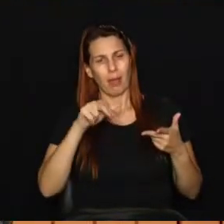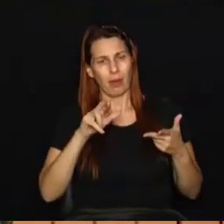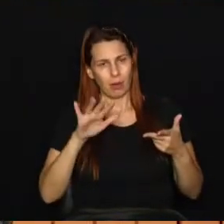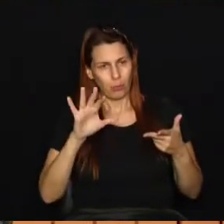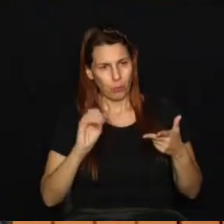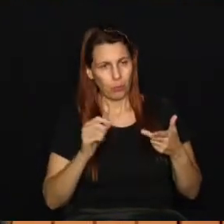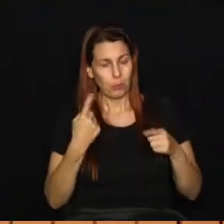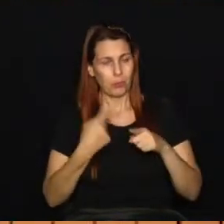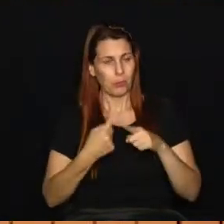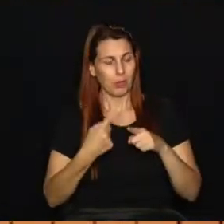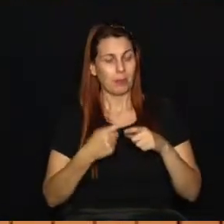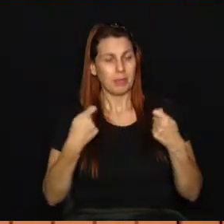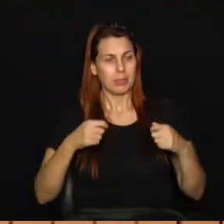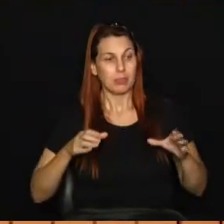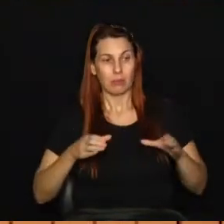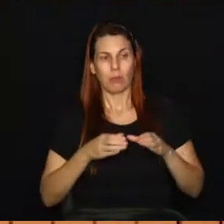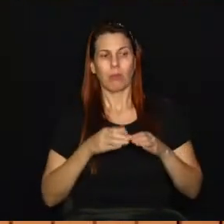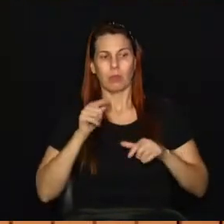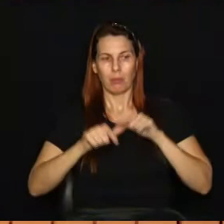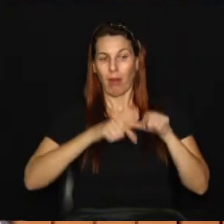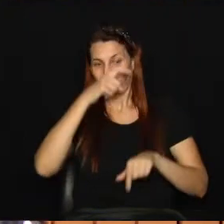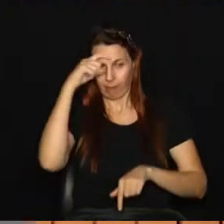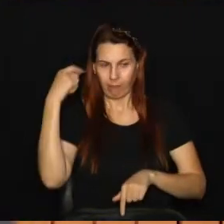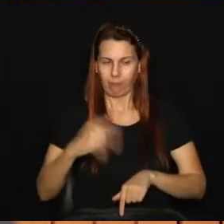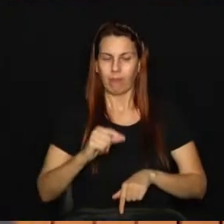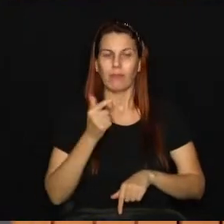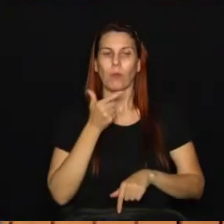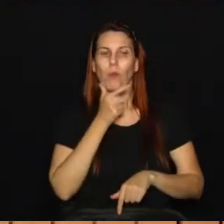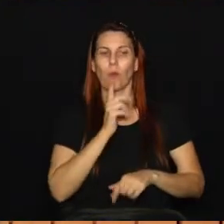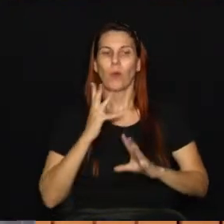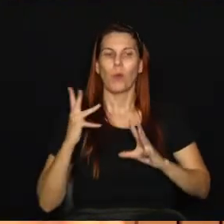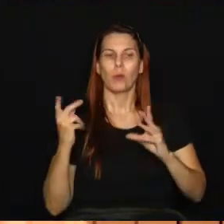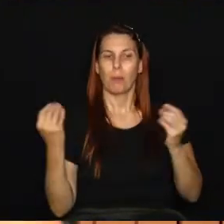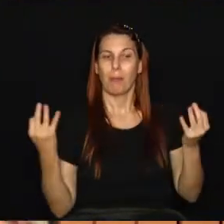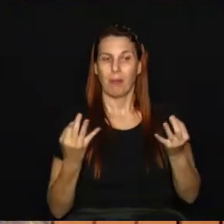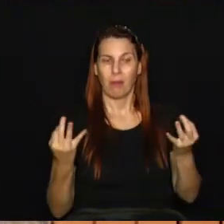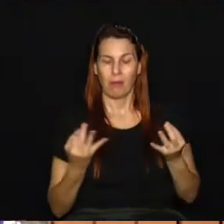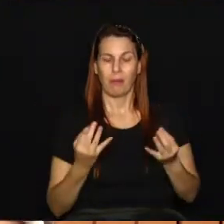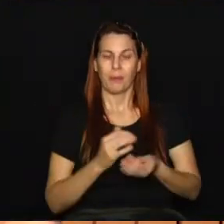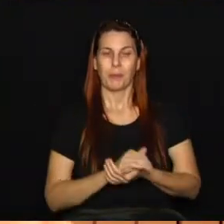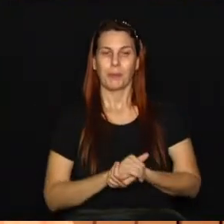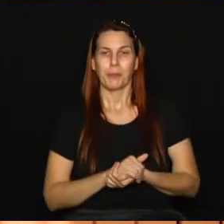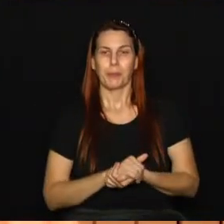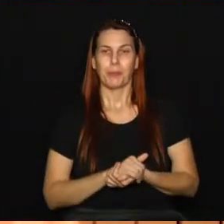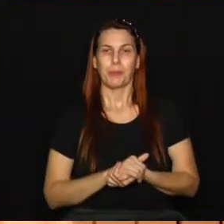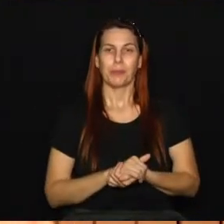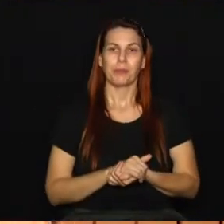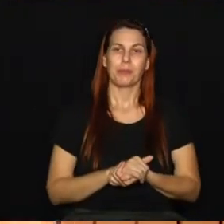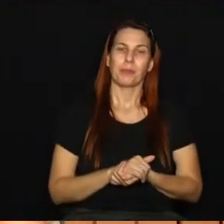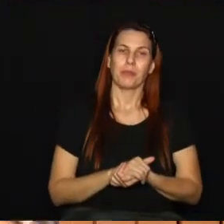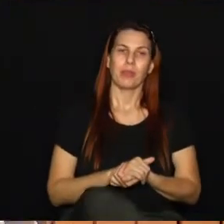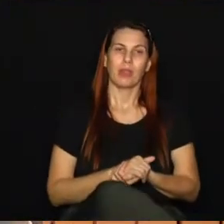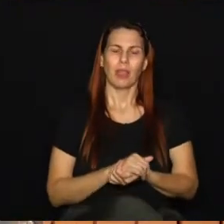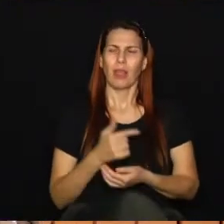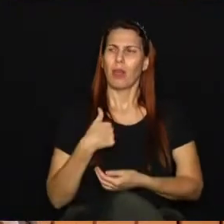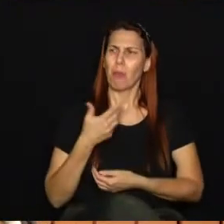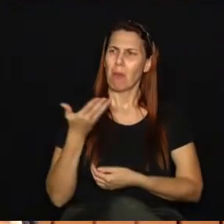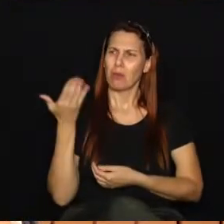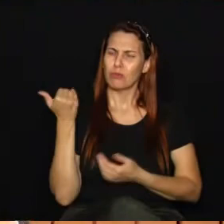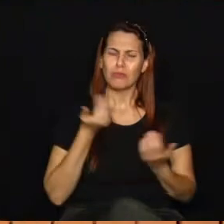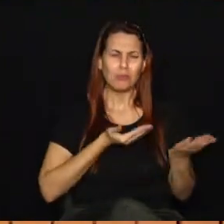que trabalha duro para que as coisas saiam da melhor forma possível. E quando eu era